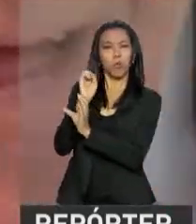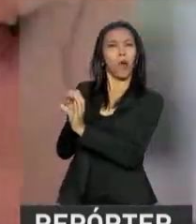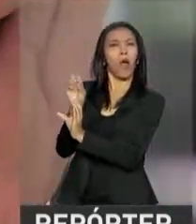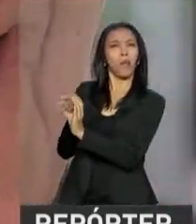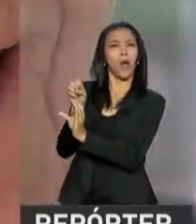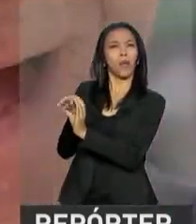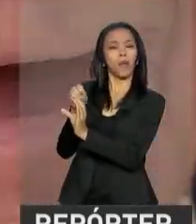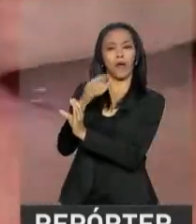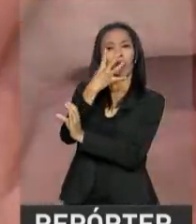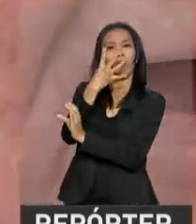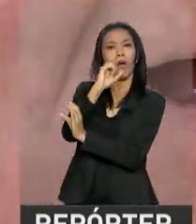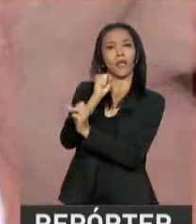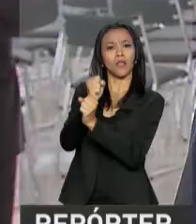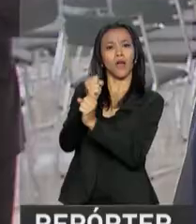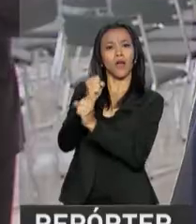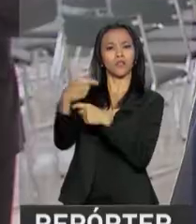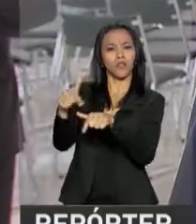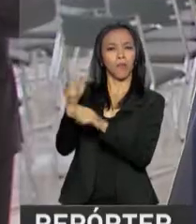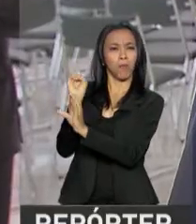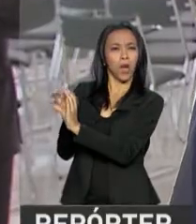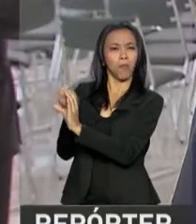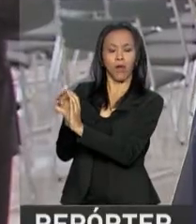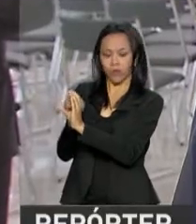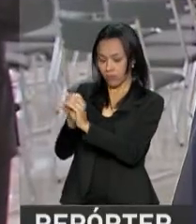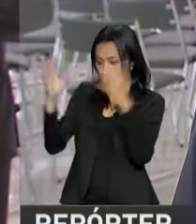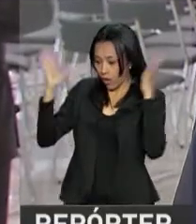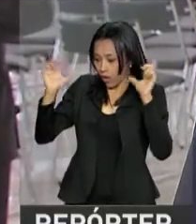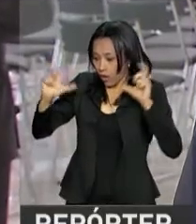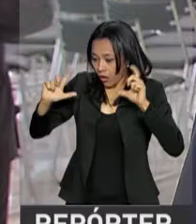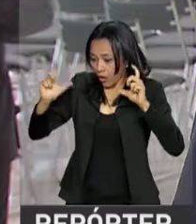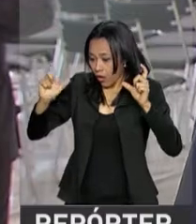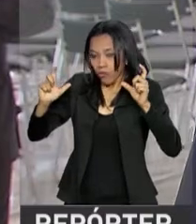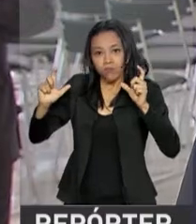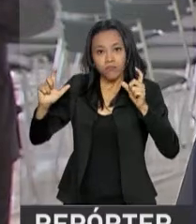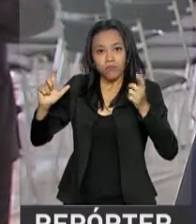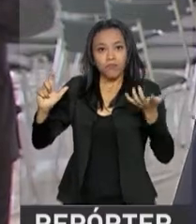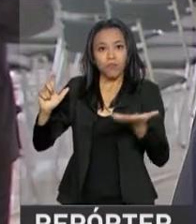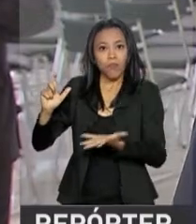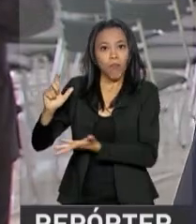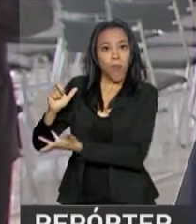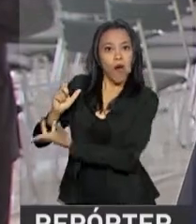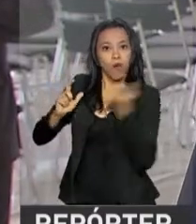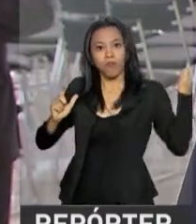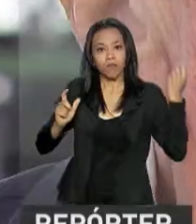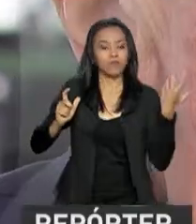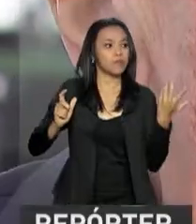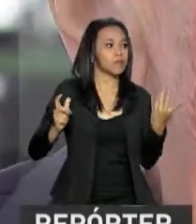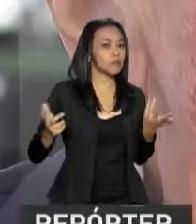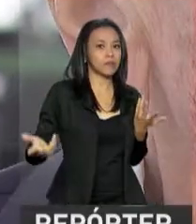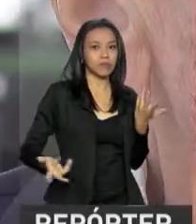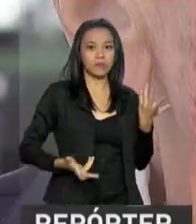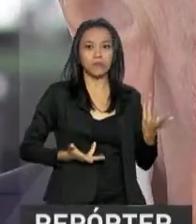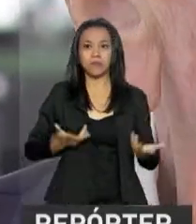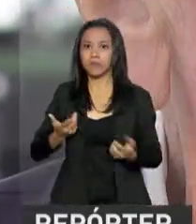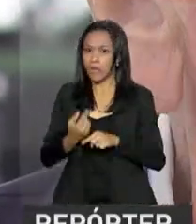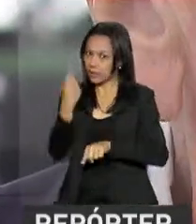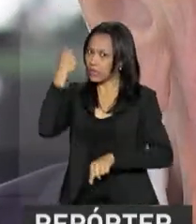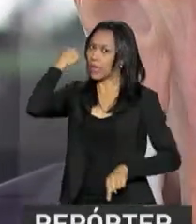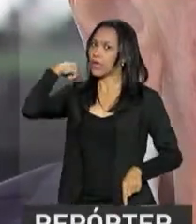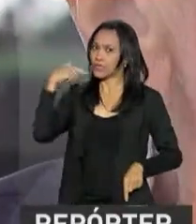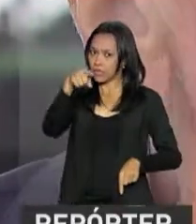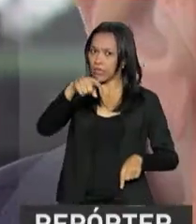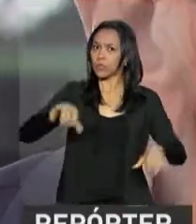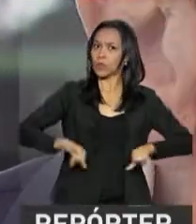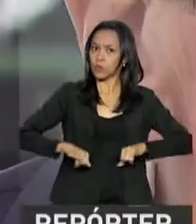durante 40 anos de trabalho ainda estão frescas na memória do dirceu de 80 anos na época enfrentava um câncer